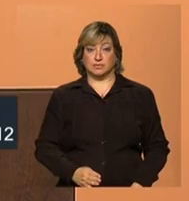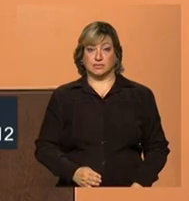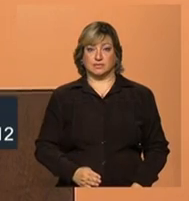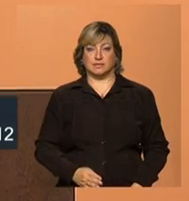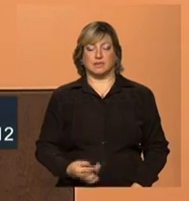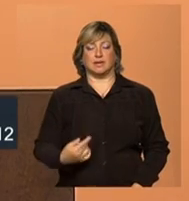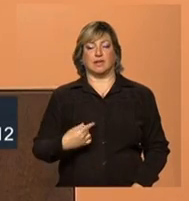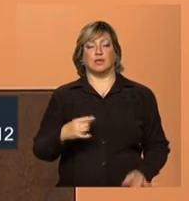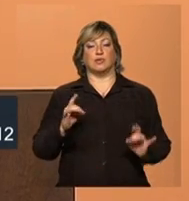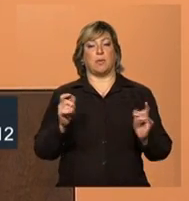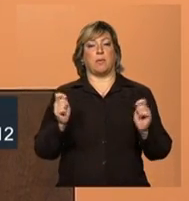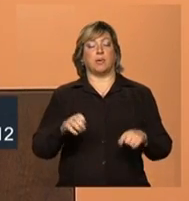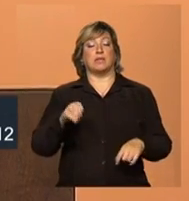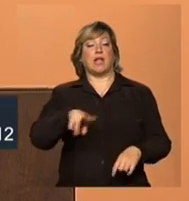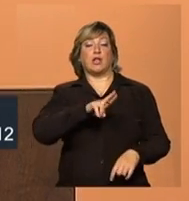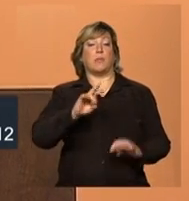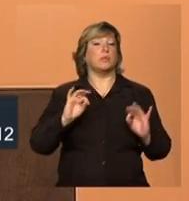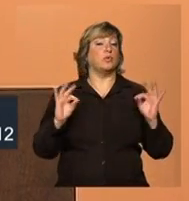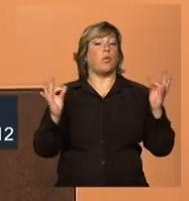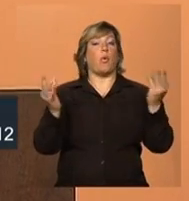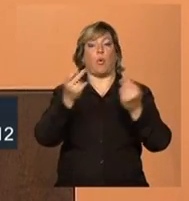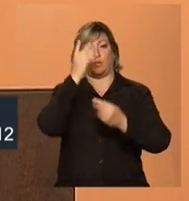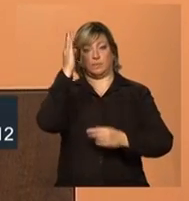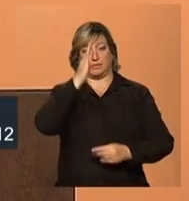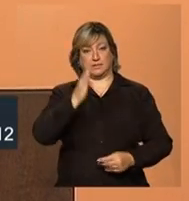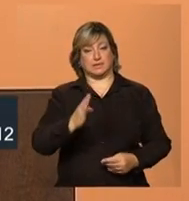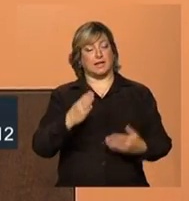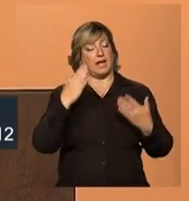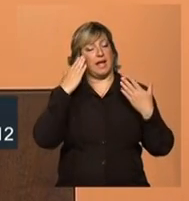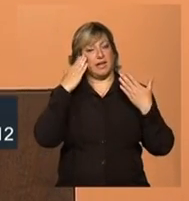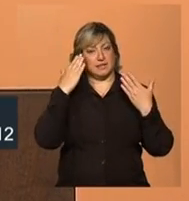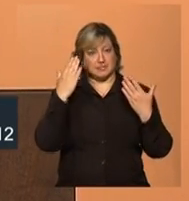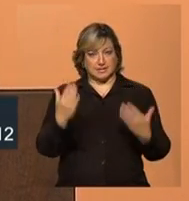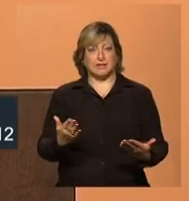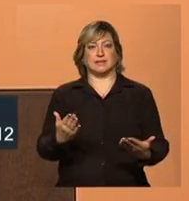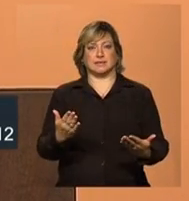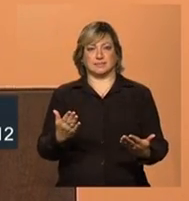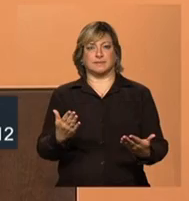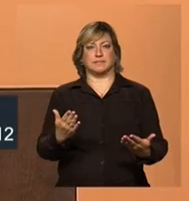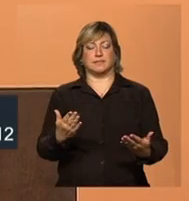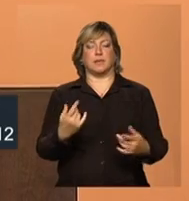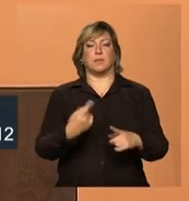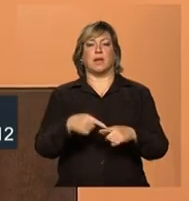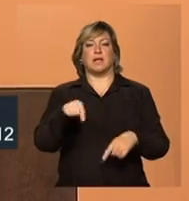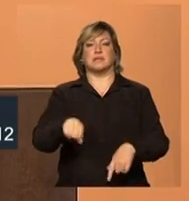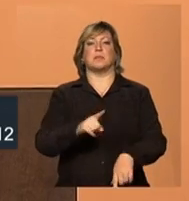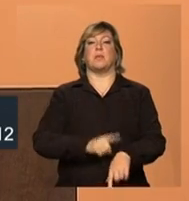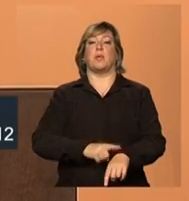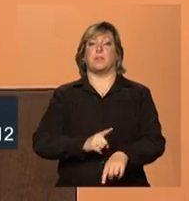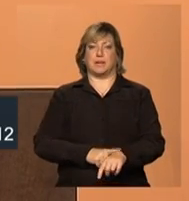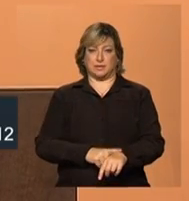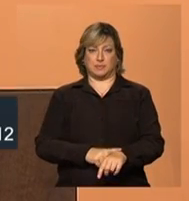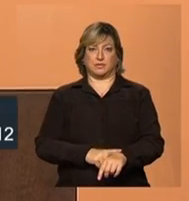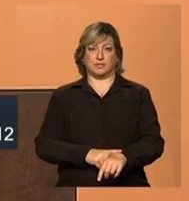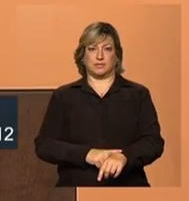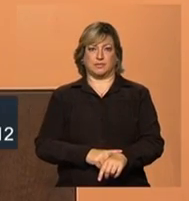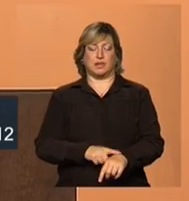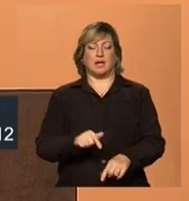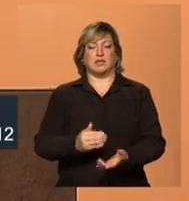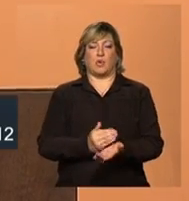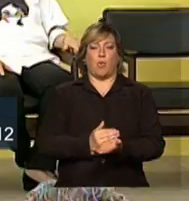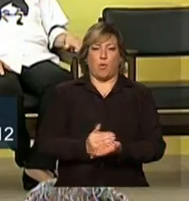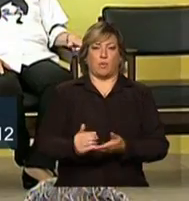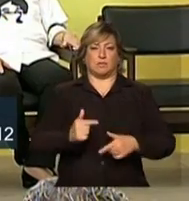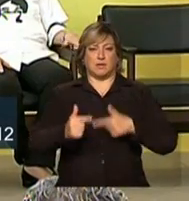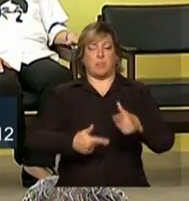só posso, em nome de todos os brasileiros, agradecer esse momento, essa iniciativa